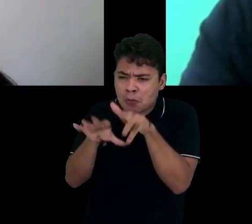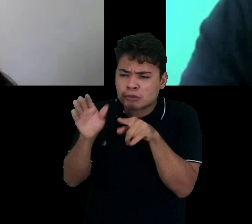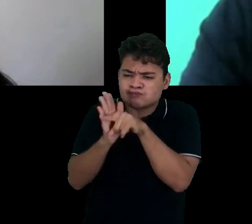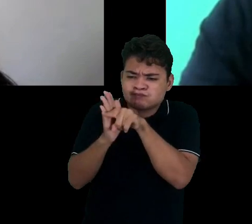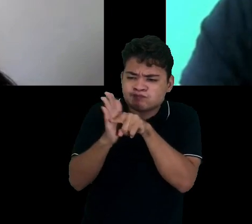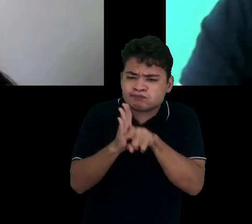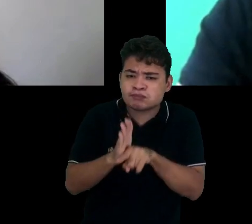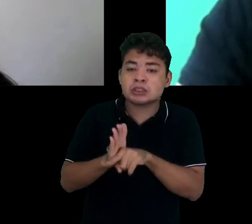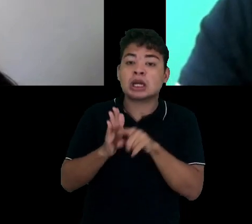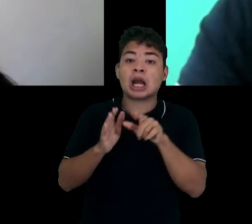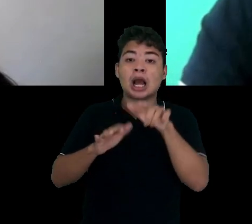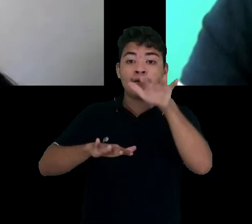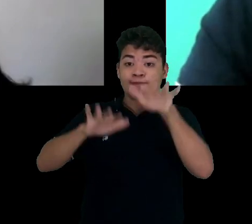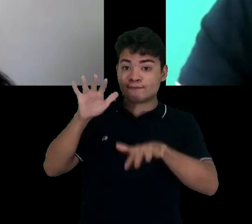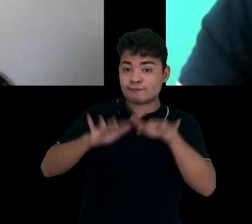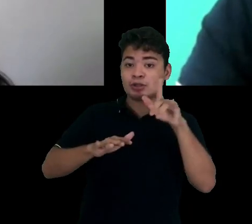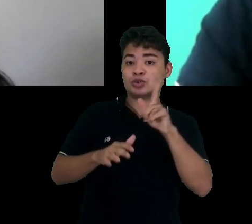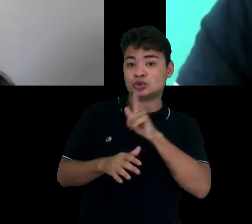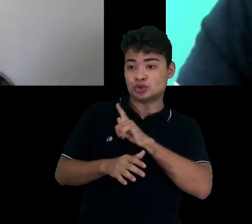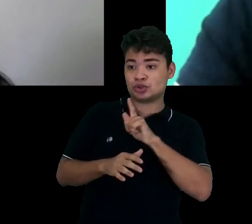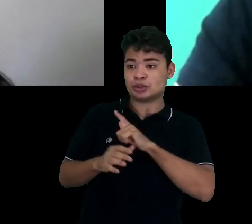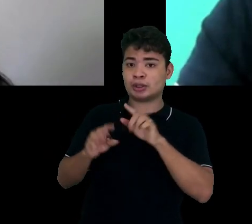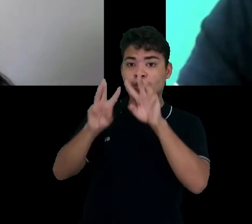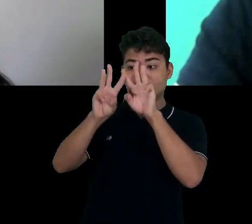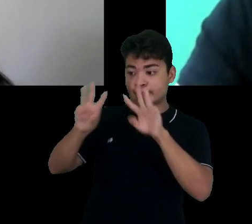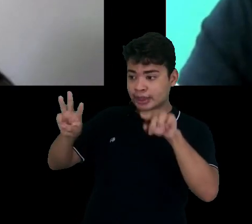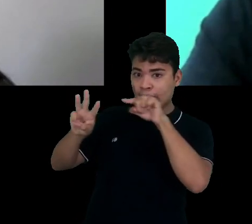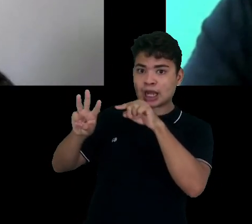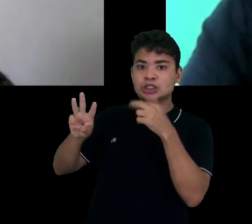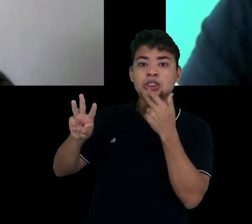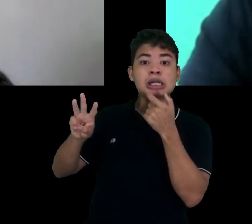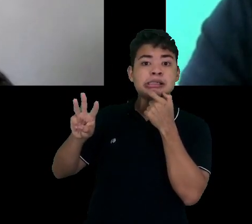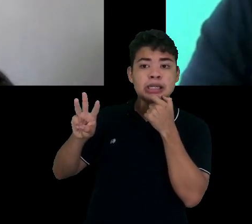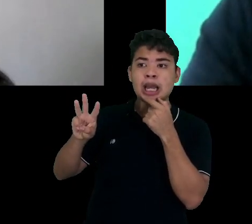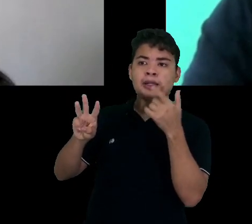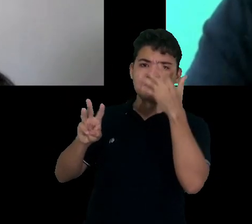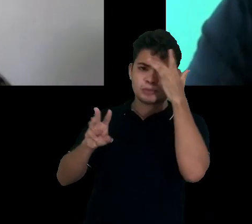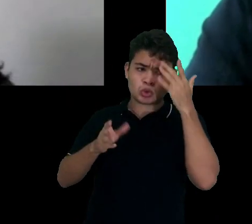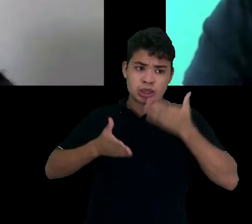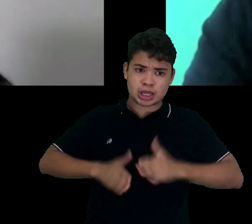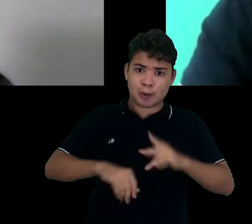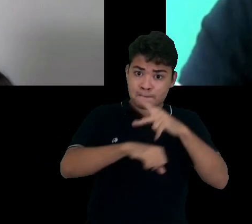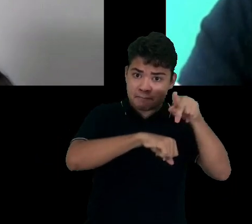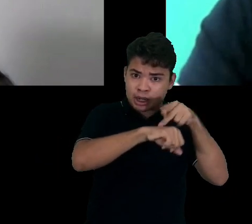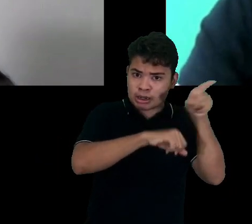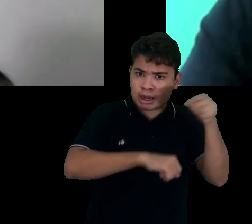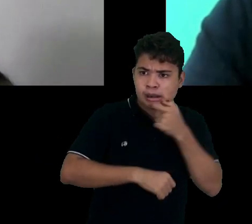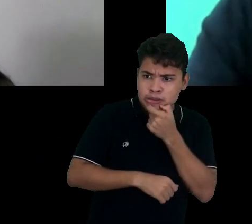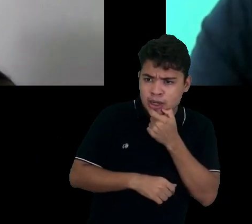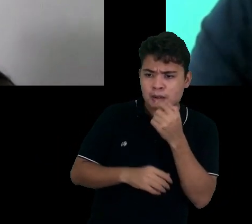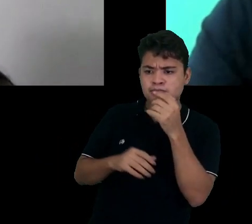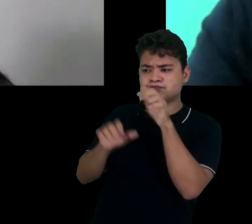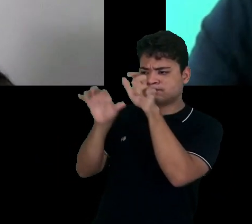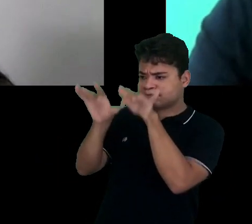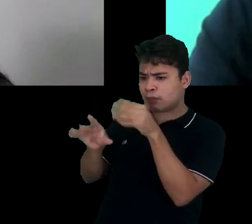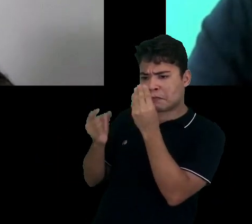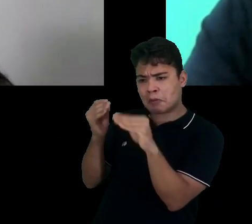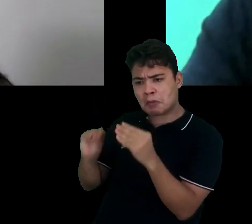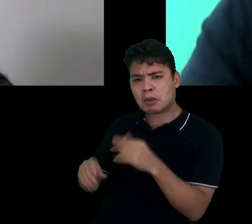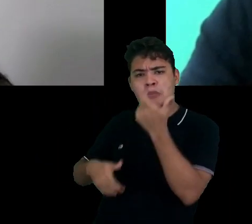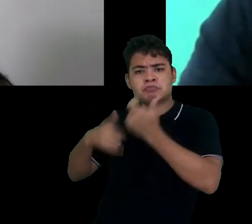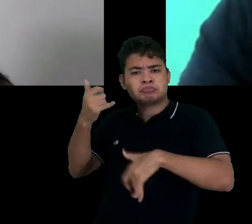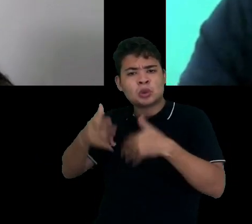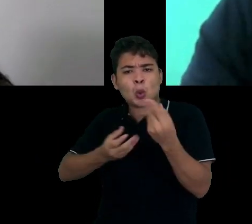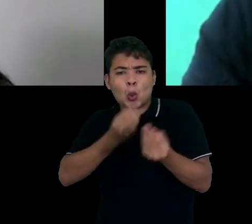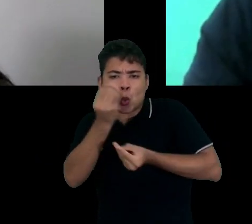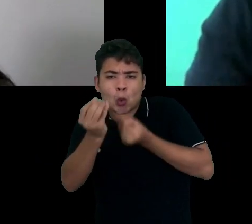internet, digitava, muitas vezes aparecia sites em inglês mesmo, de nativos, explicando